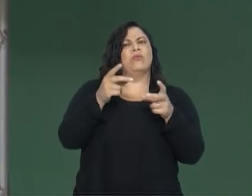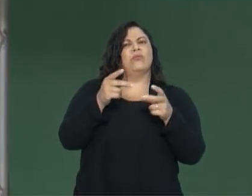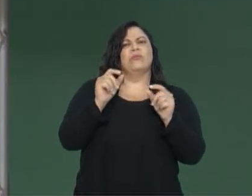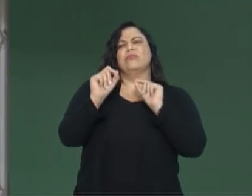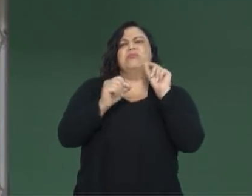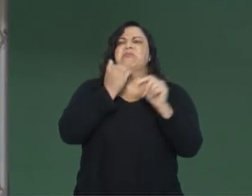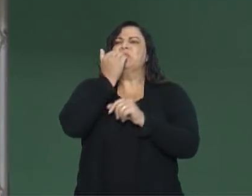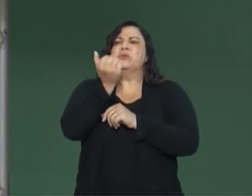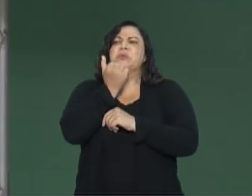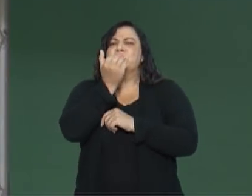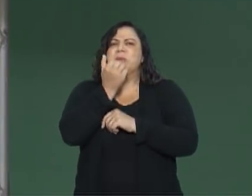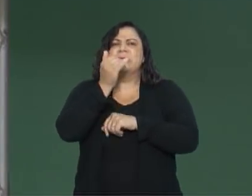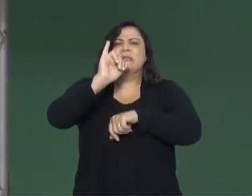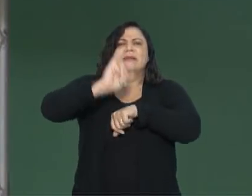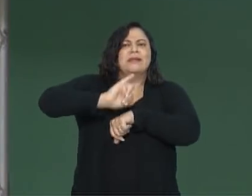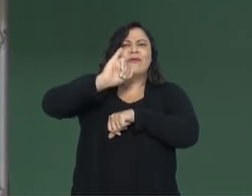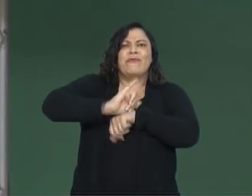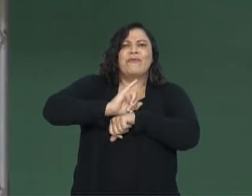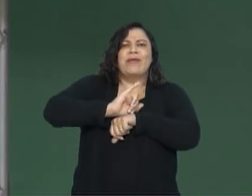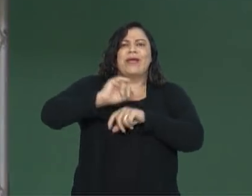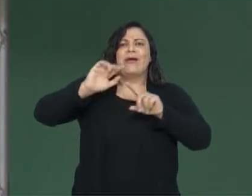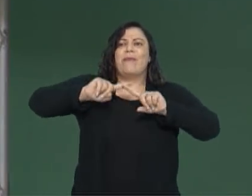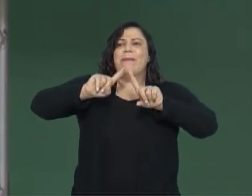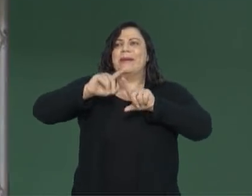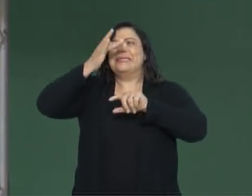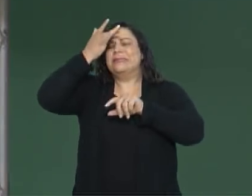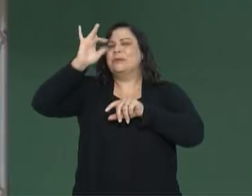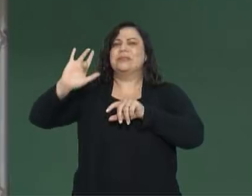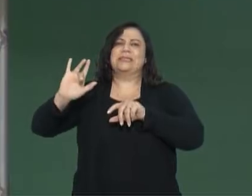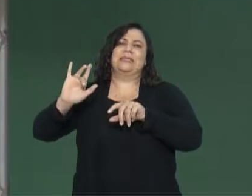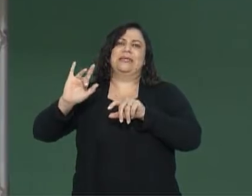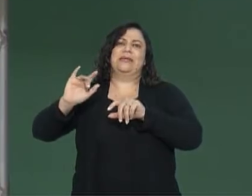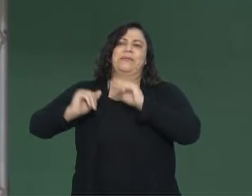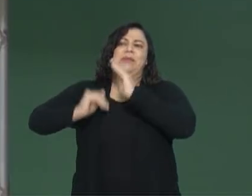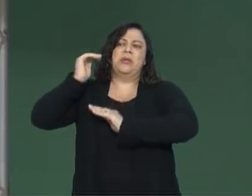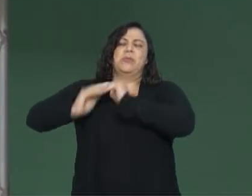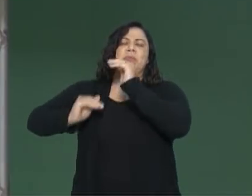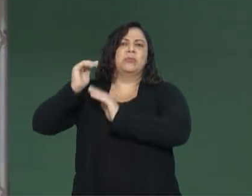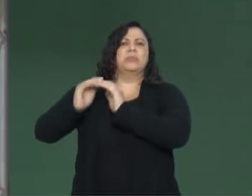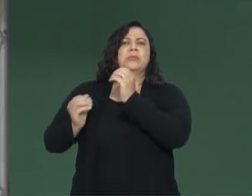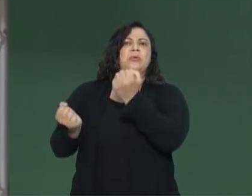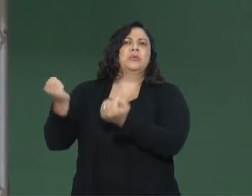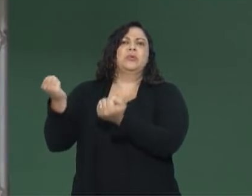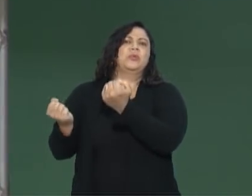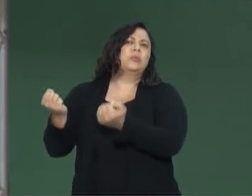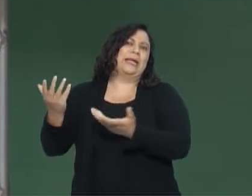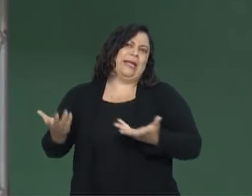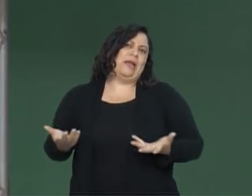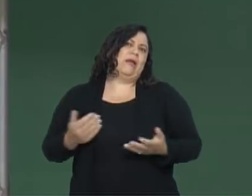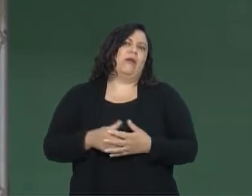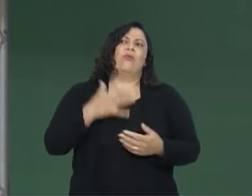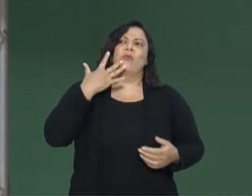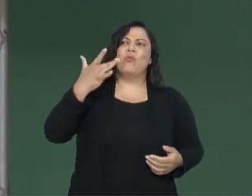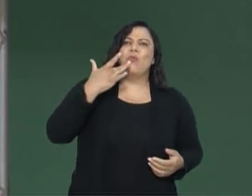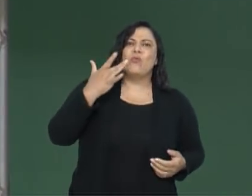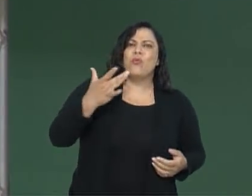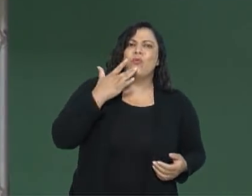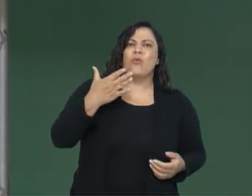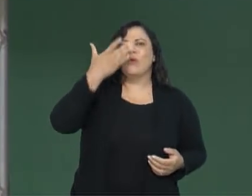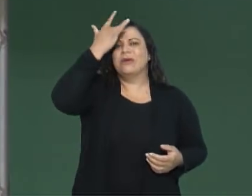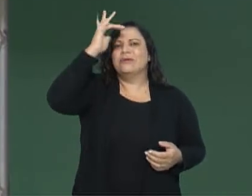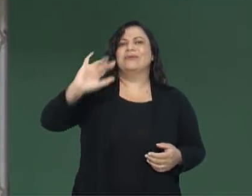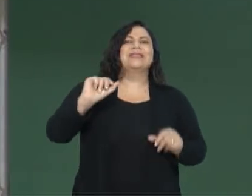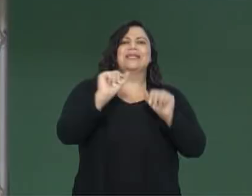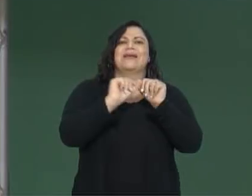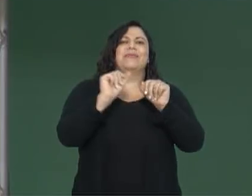Não adianta eu ter o ferro e não saber fazer um automóvel. Não adianta eu ter o ouro e não saber fazer as